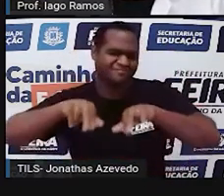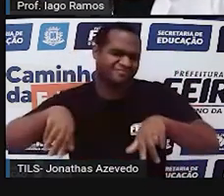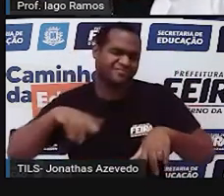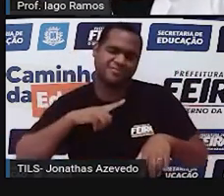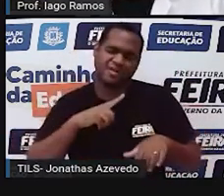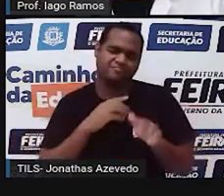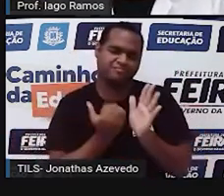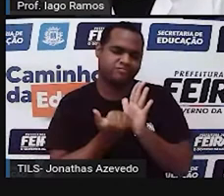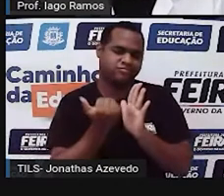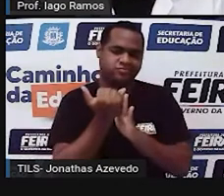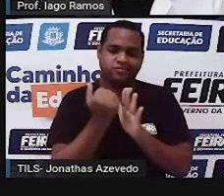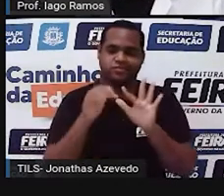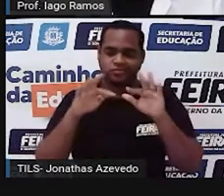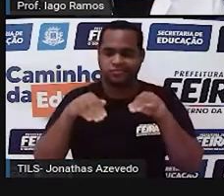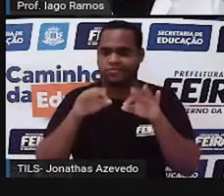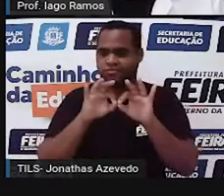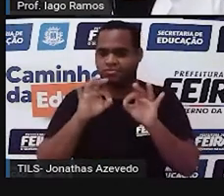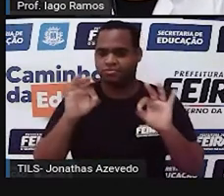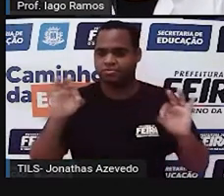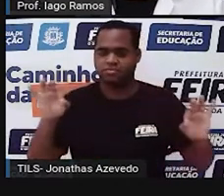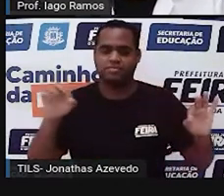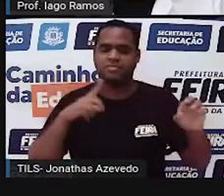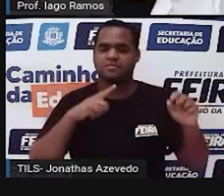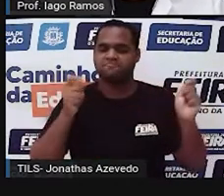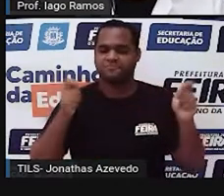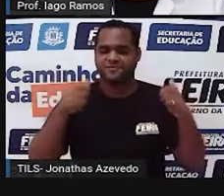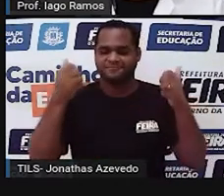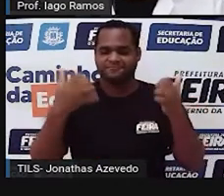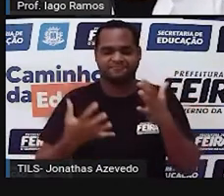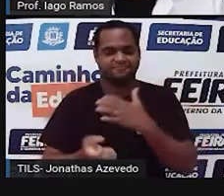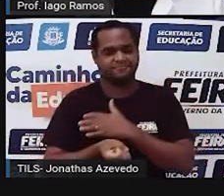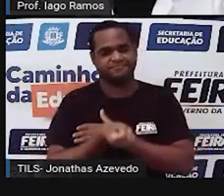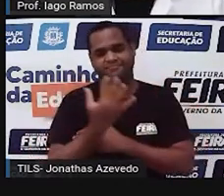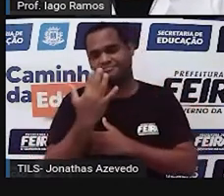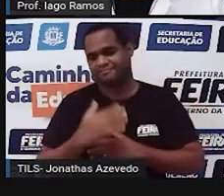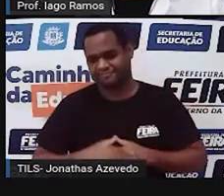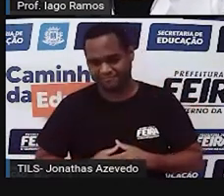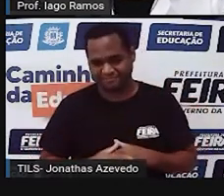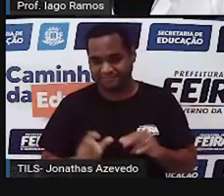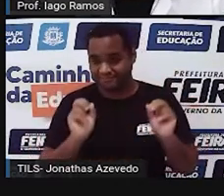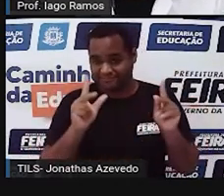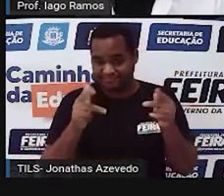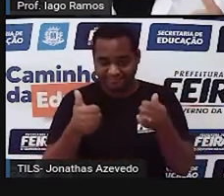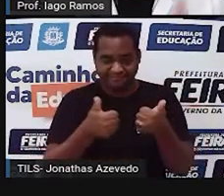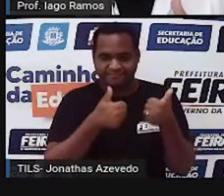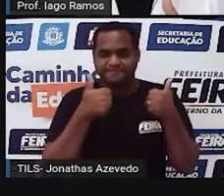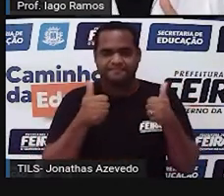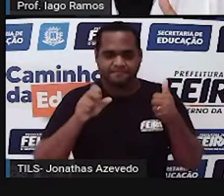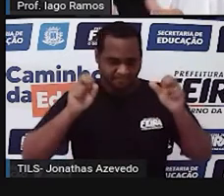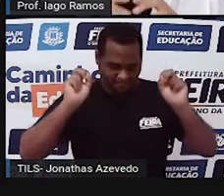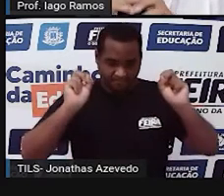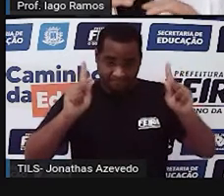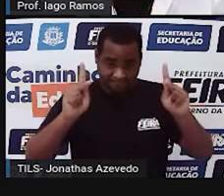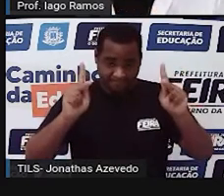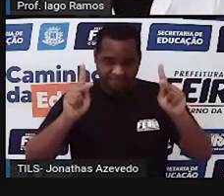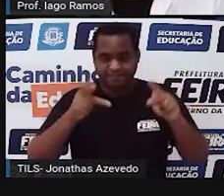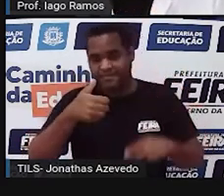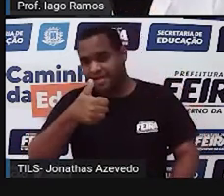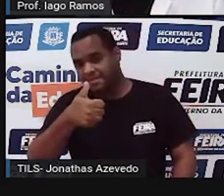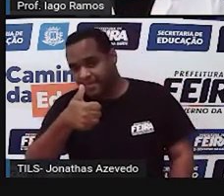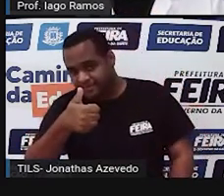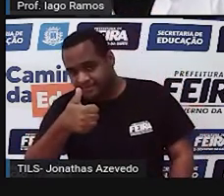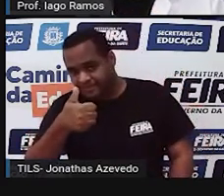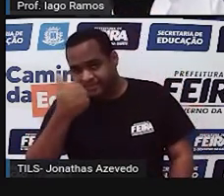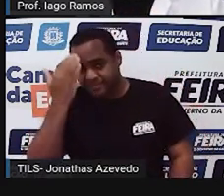por aí é a infinidade de polígonos que possa existir tá bom Ok beleza